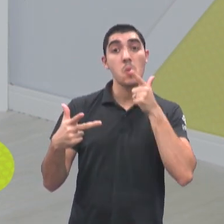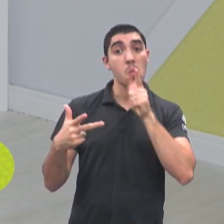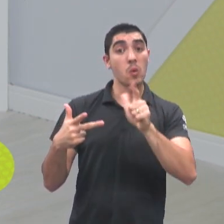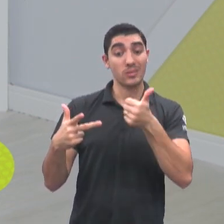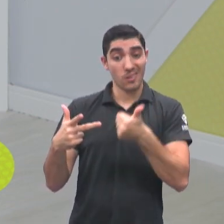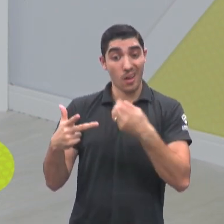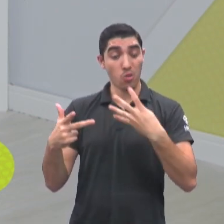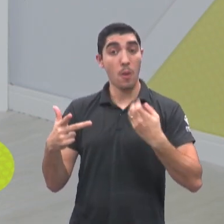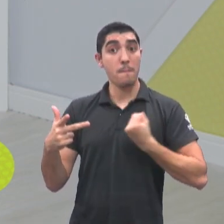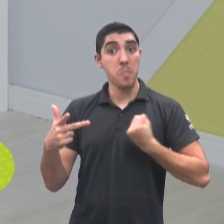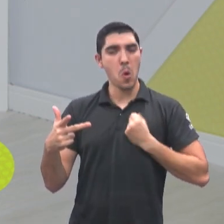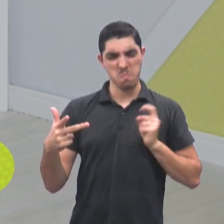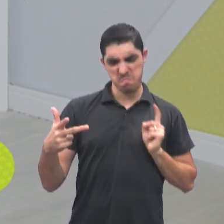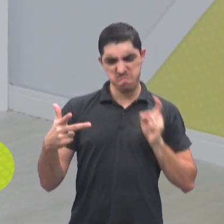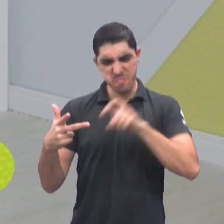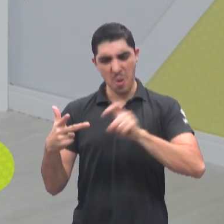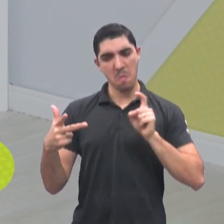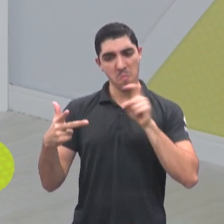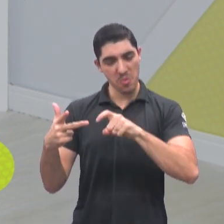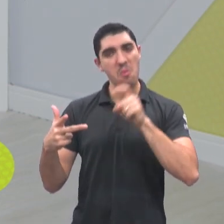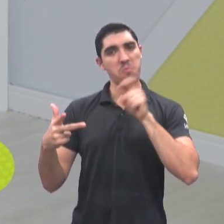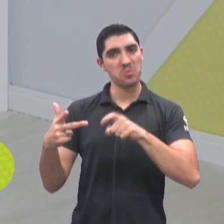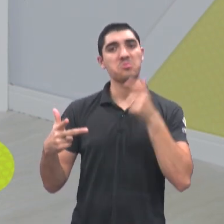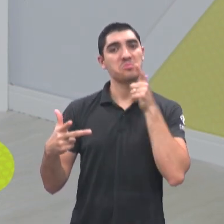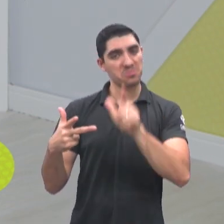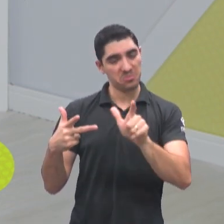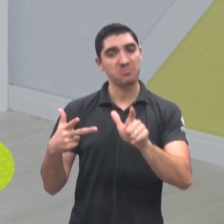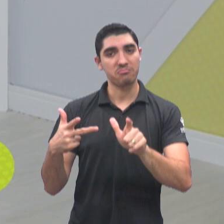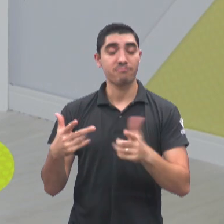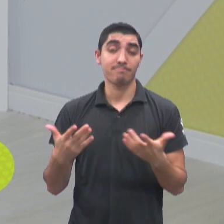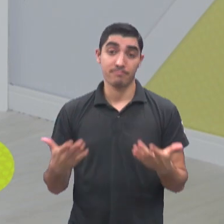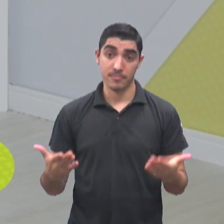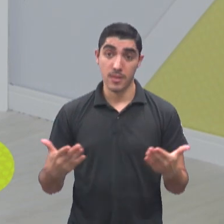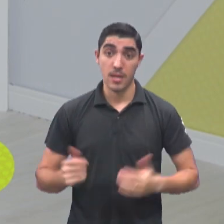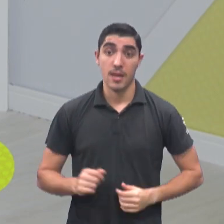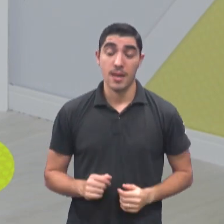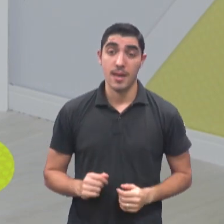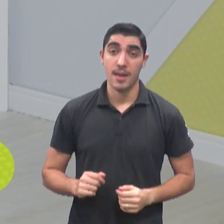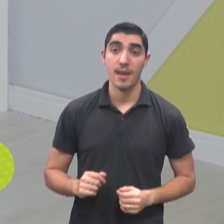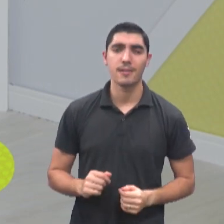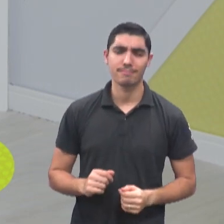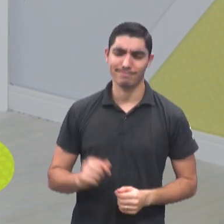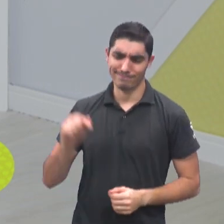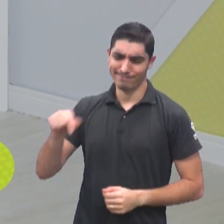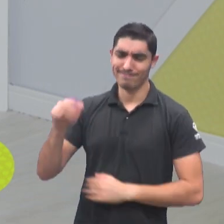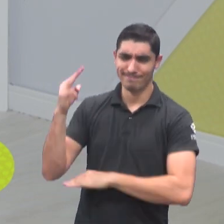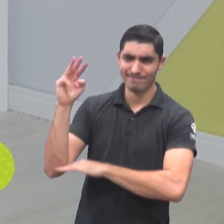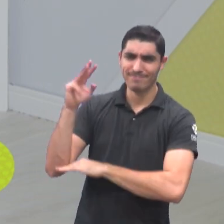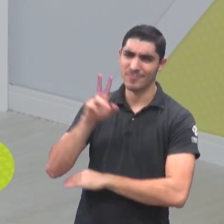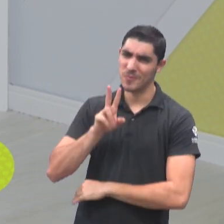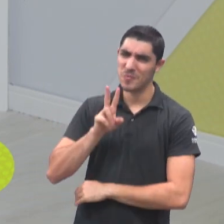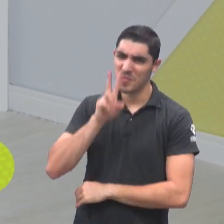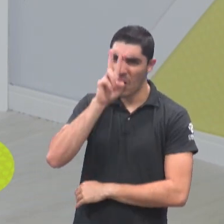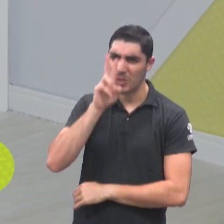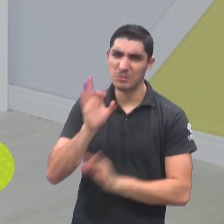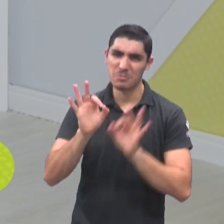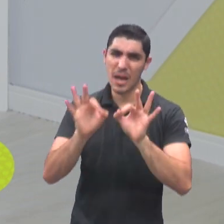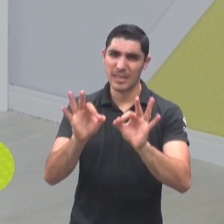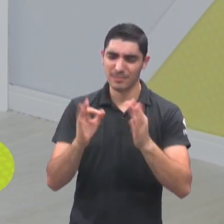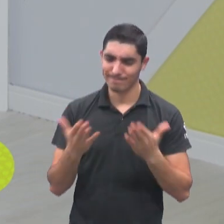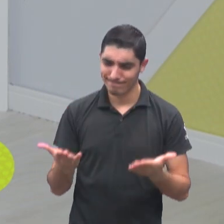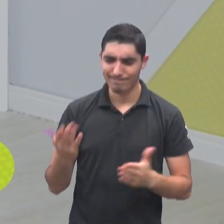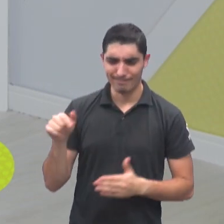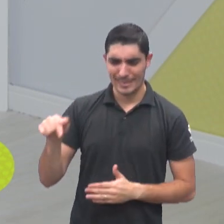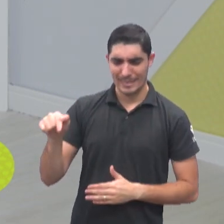pontos na partida, mais 3 rebotes. É um baita time essa equipe do Sampaio, é a equipe a ser batida, é